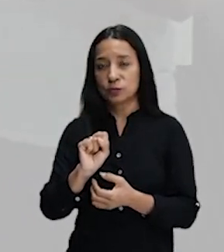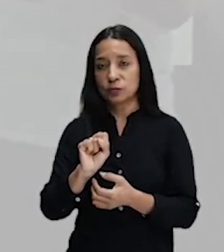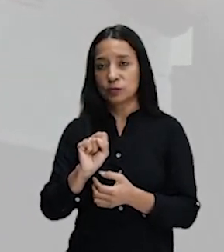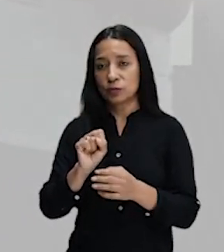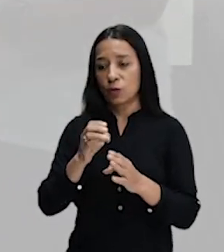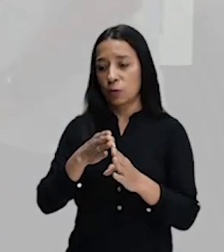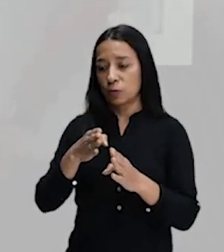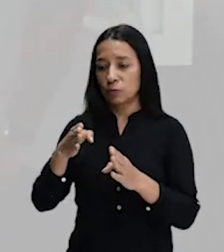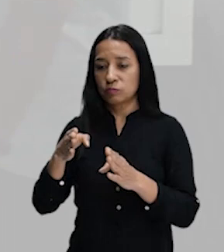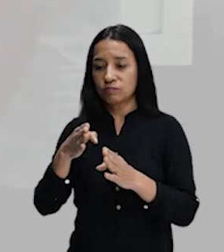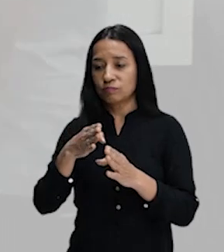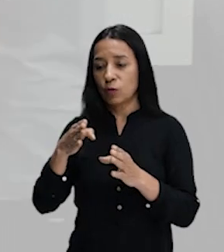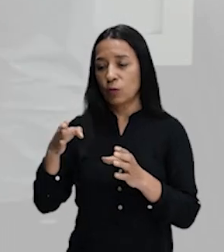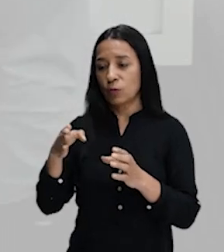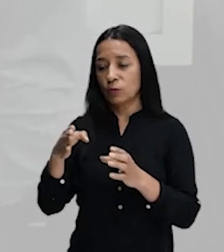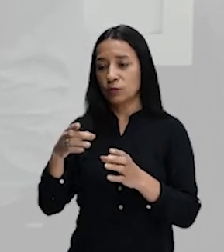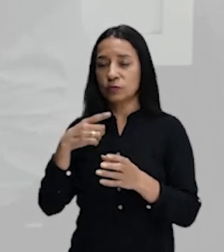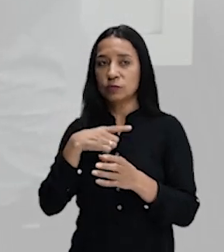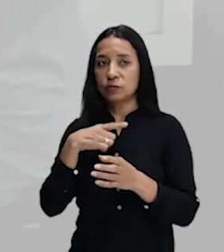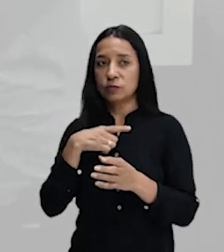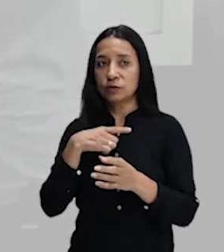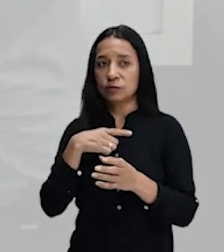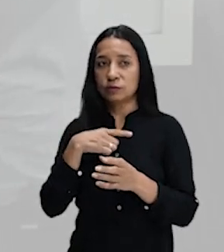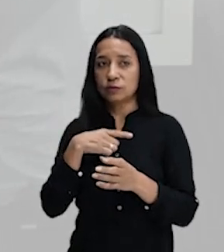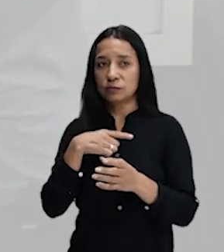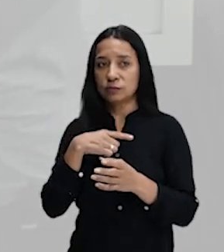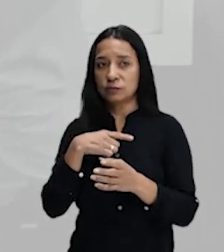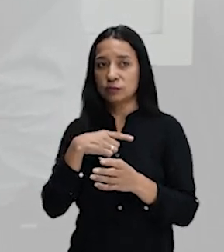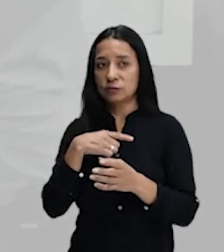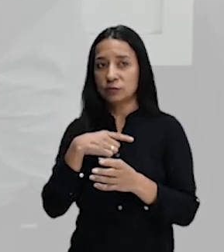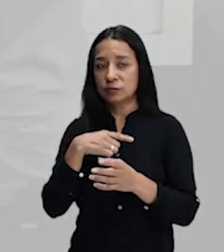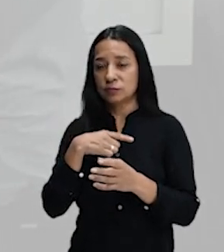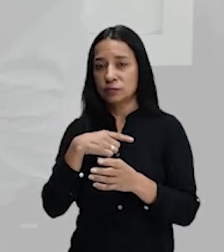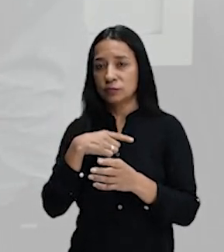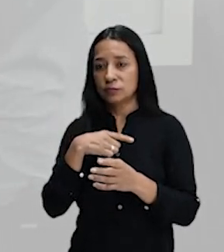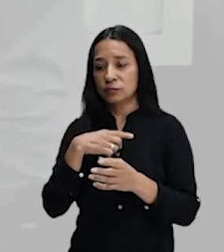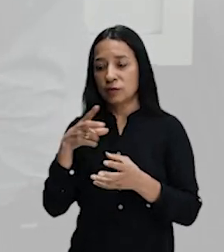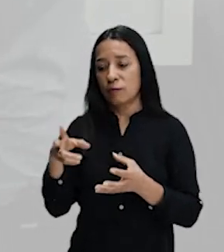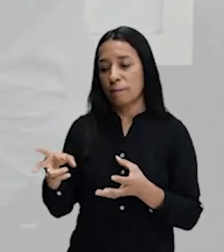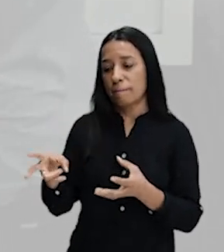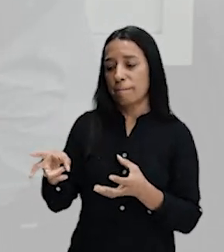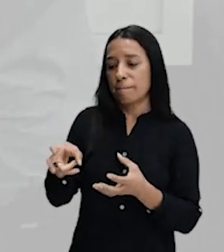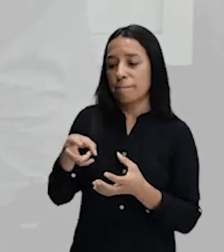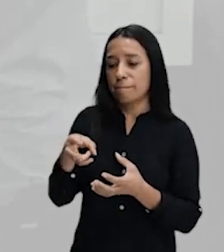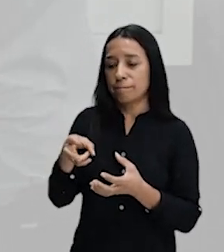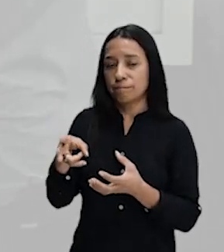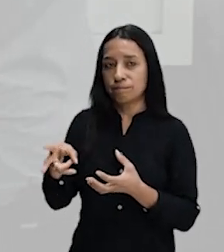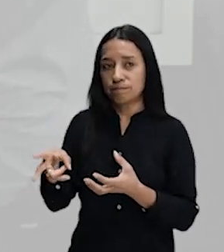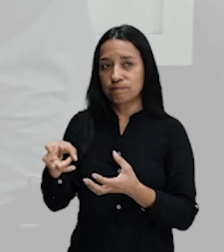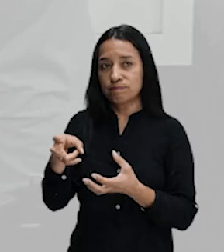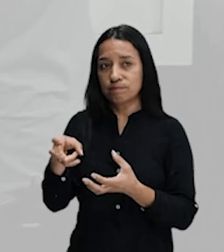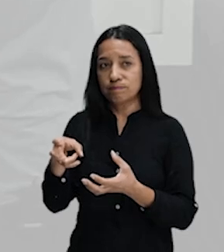entre estes polos ocorre uma atração.